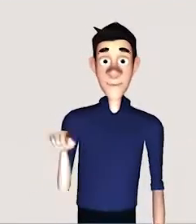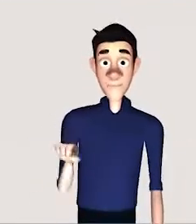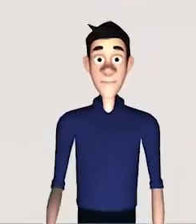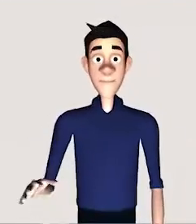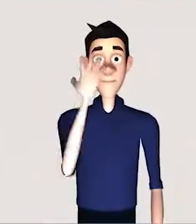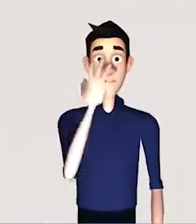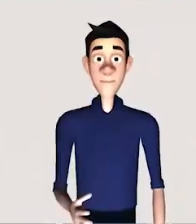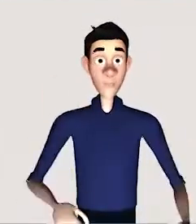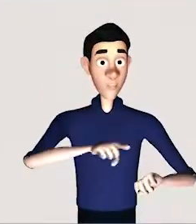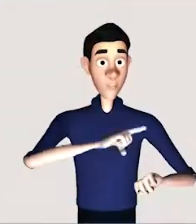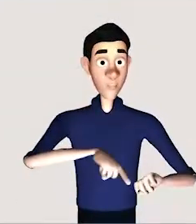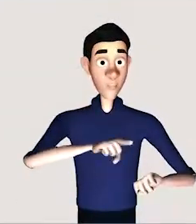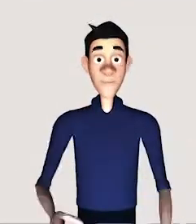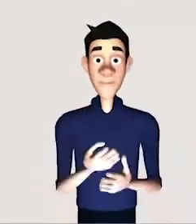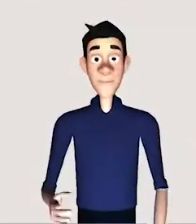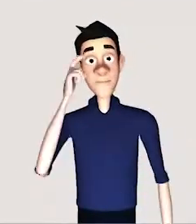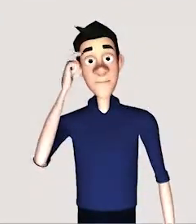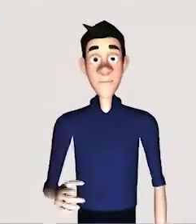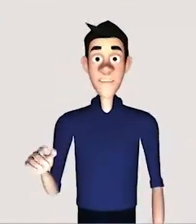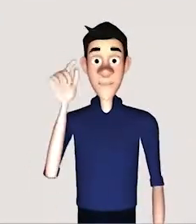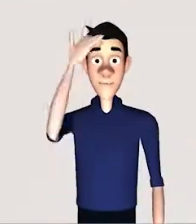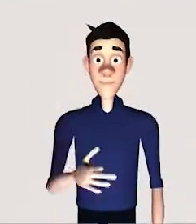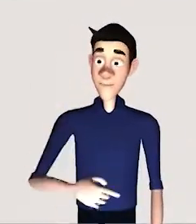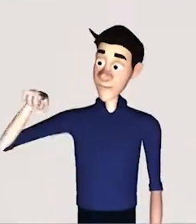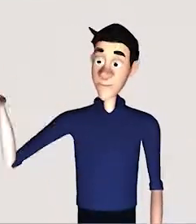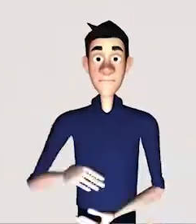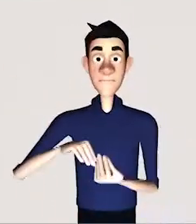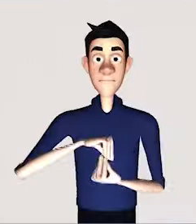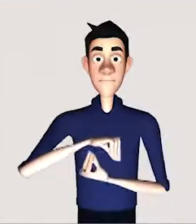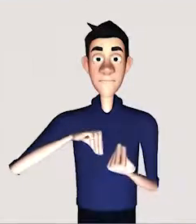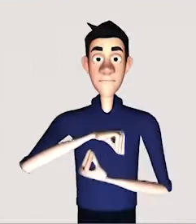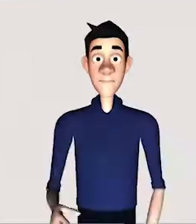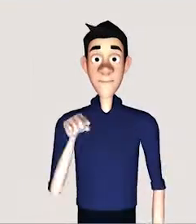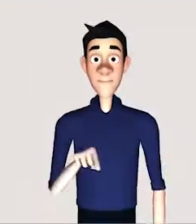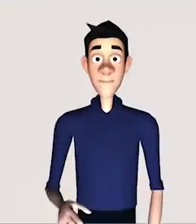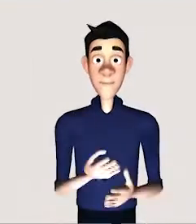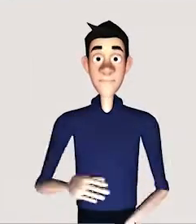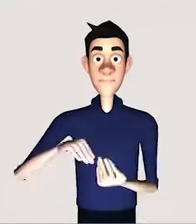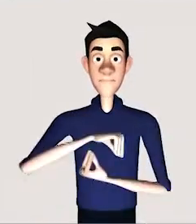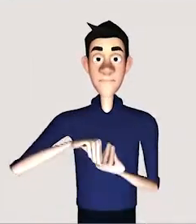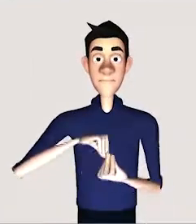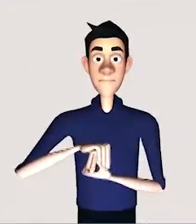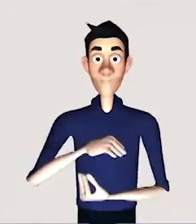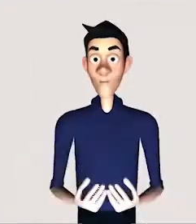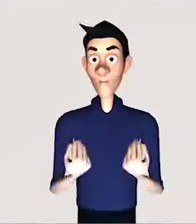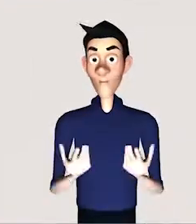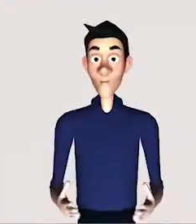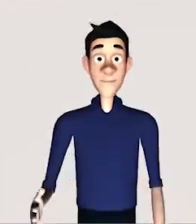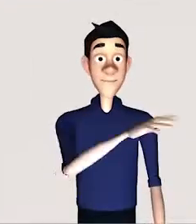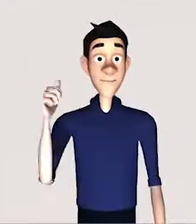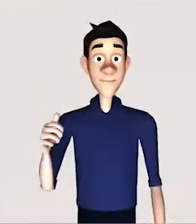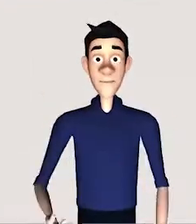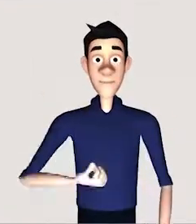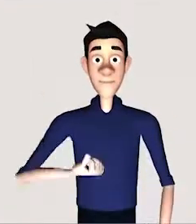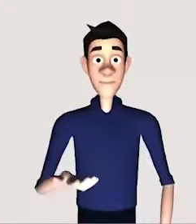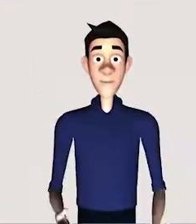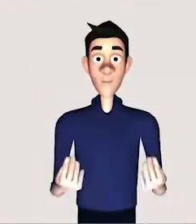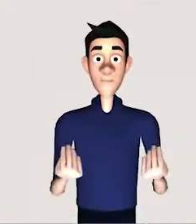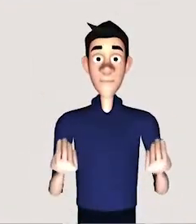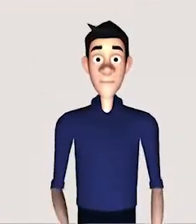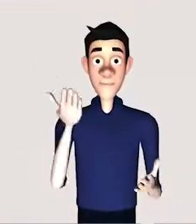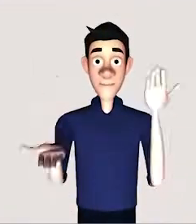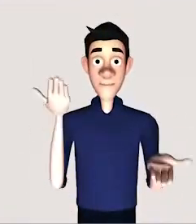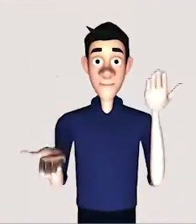que a gente aplique um estudo, a gente também faça a divulgação daquilo que a gente encontrou como resultado, não é mesmo?